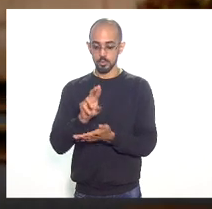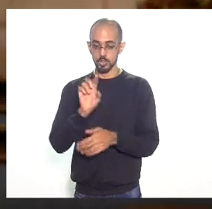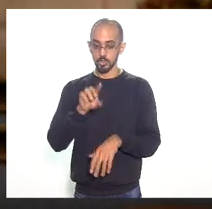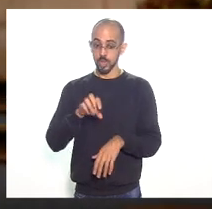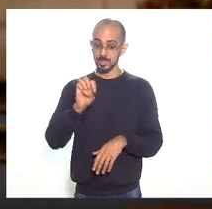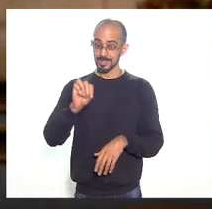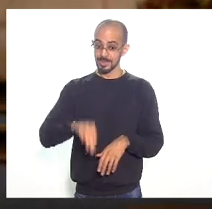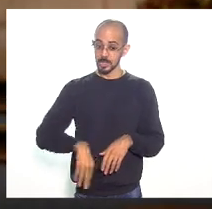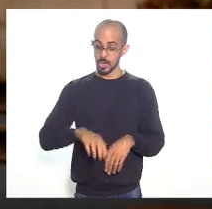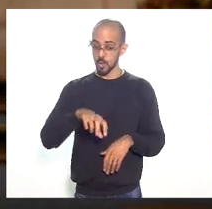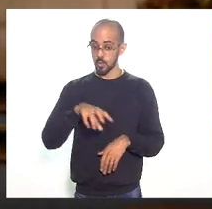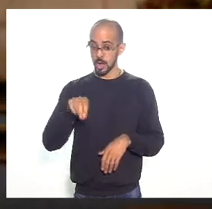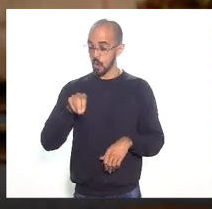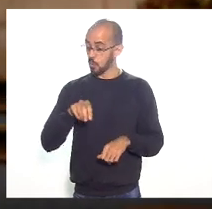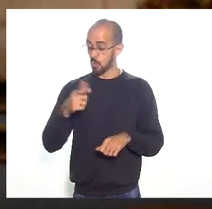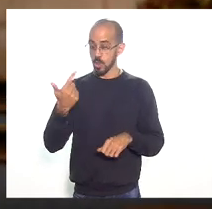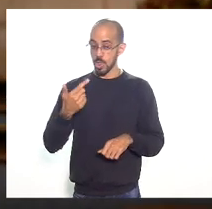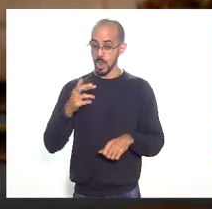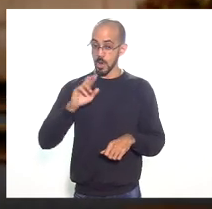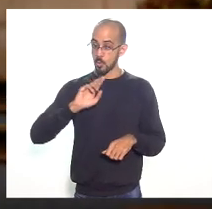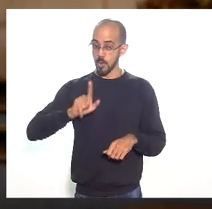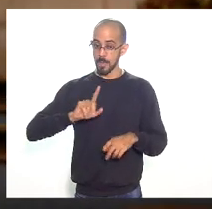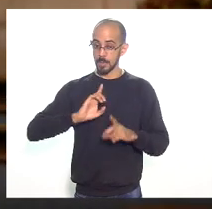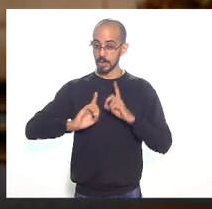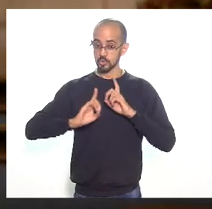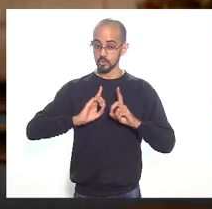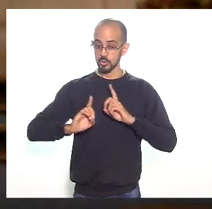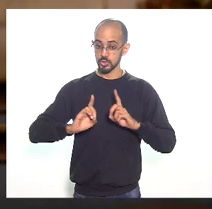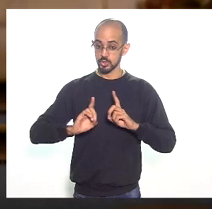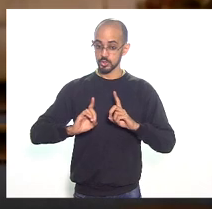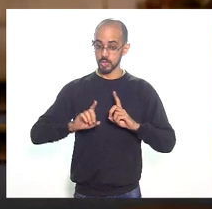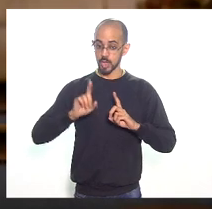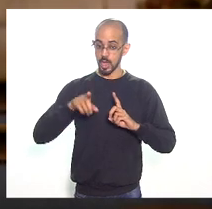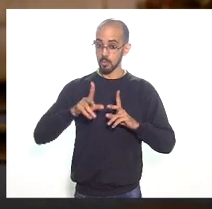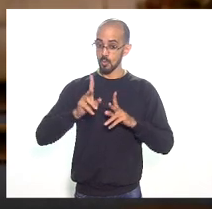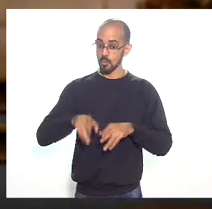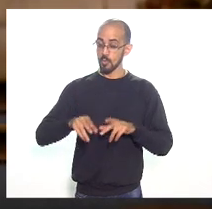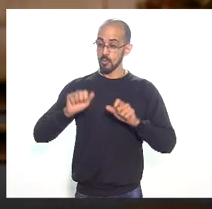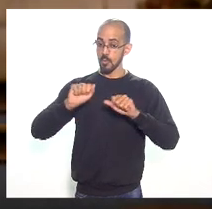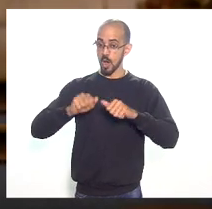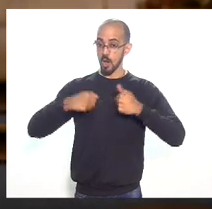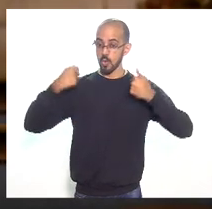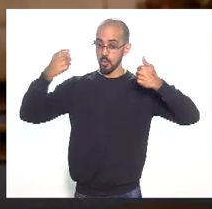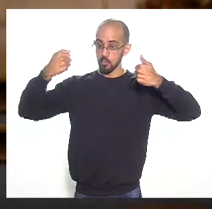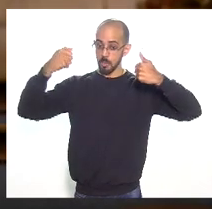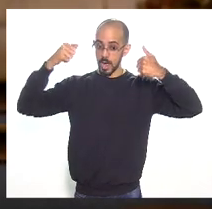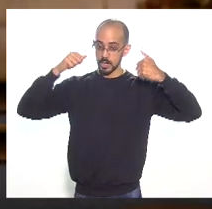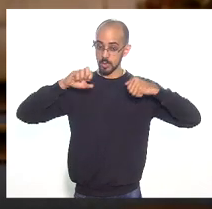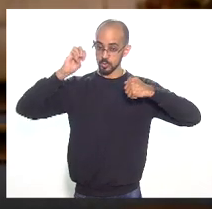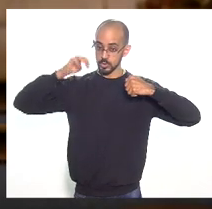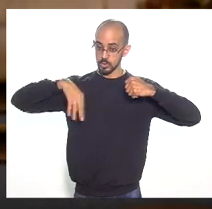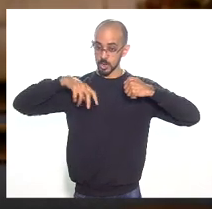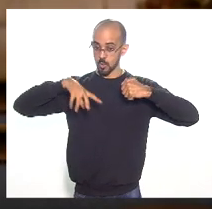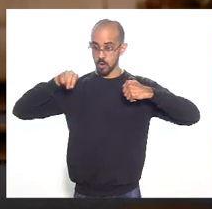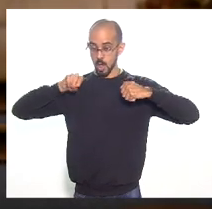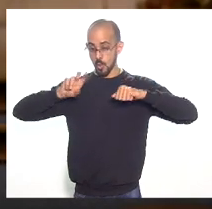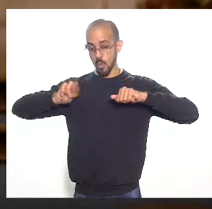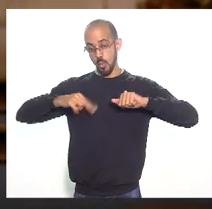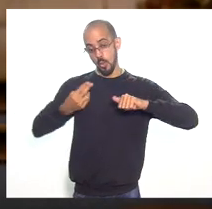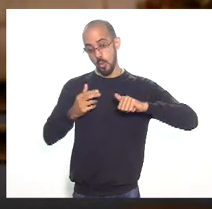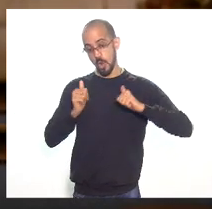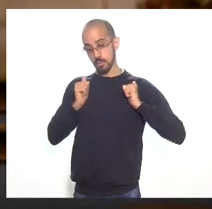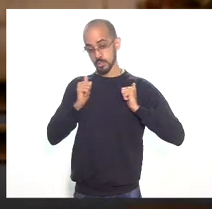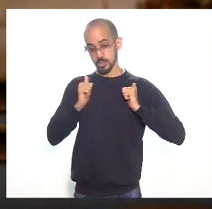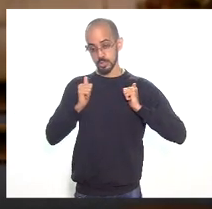sem discutir a matéria, como se fosse no painel. Sim ou não, ou abstenção, ok? Quem quiser se